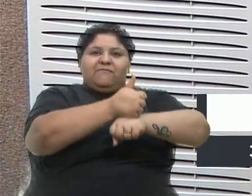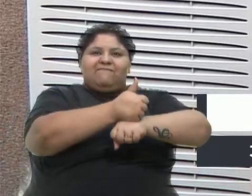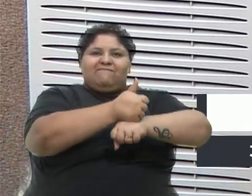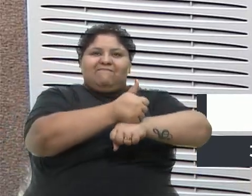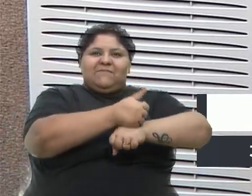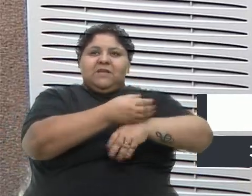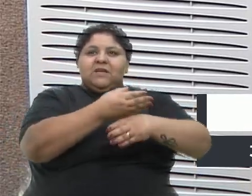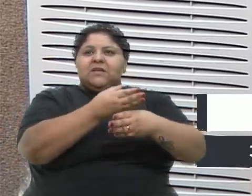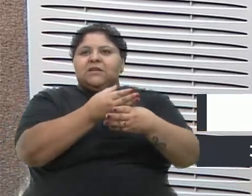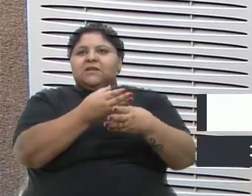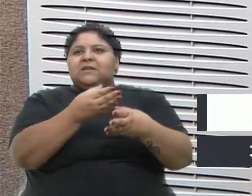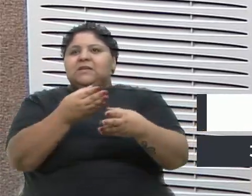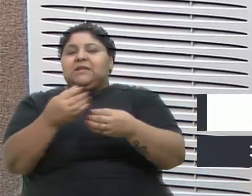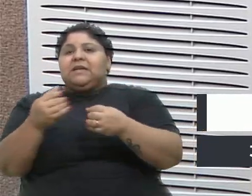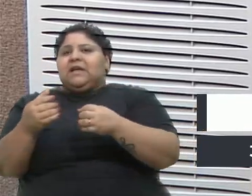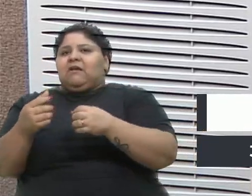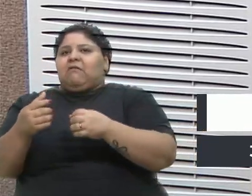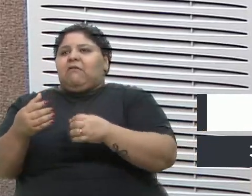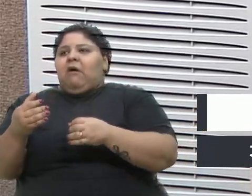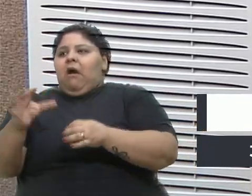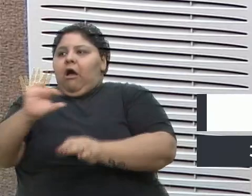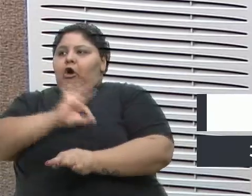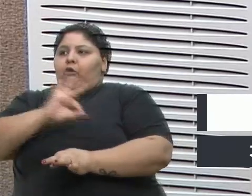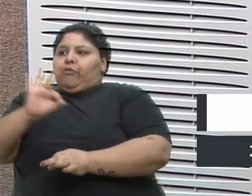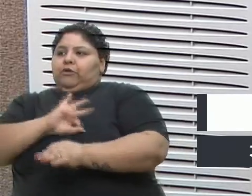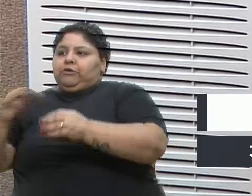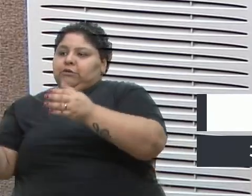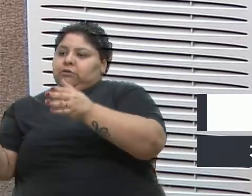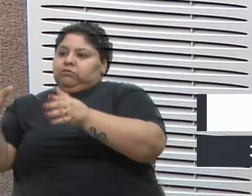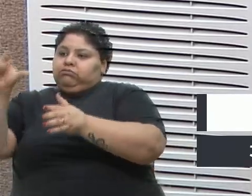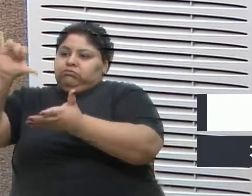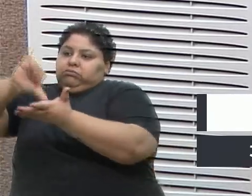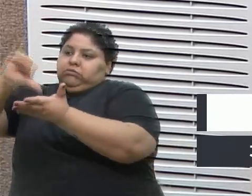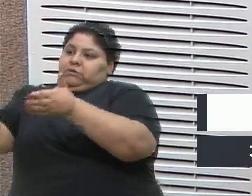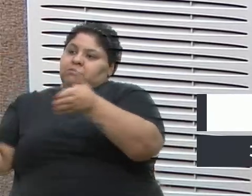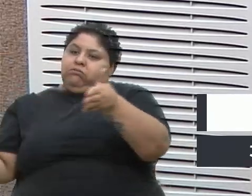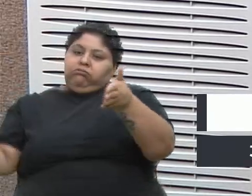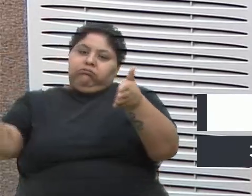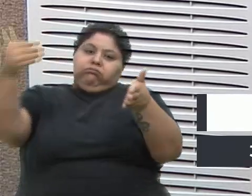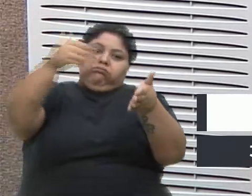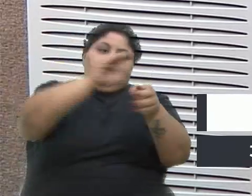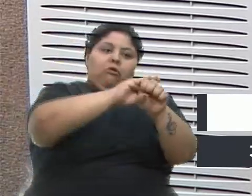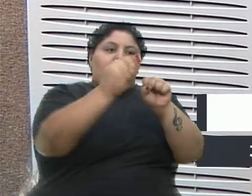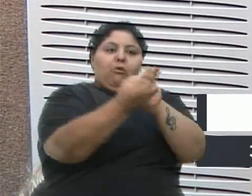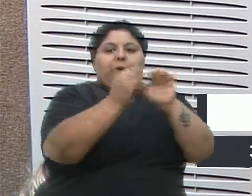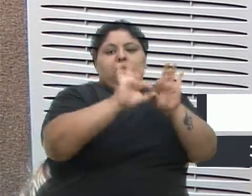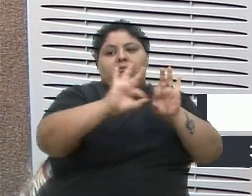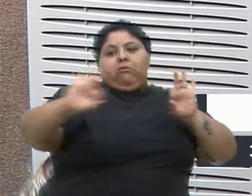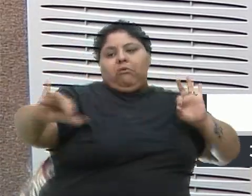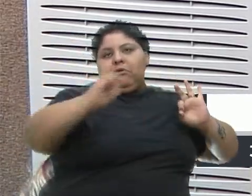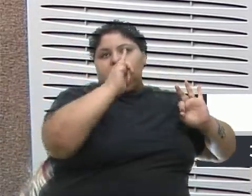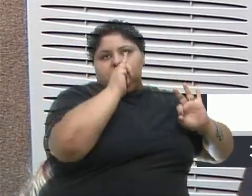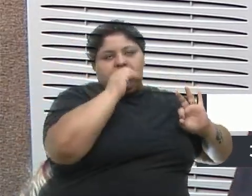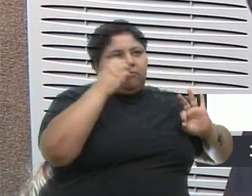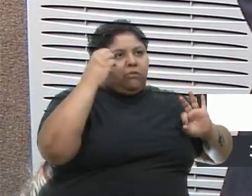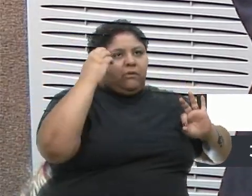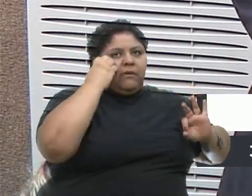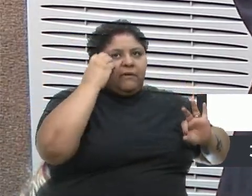Brigada até se deslocar aqui do centro, até chegar num bairro distante, como por exemplo, Ana